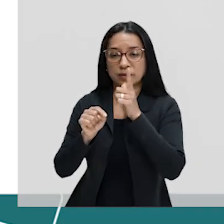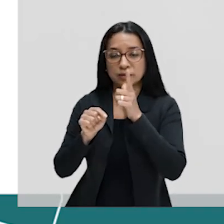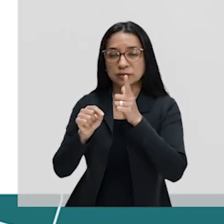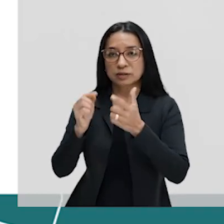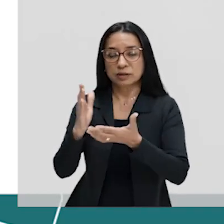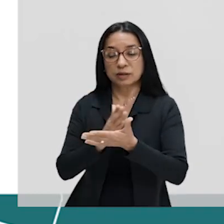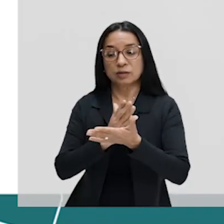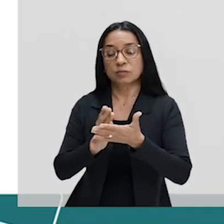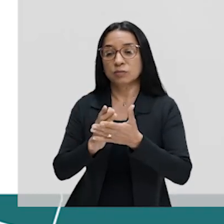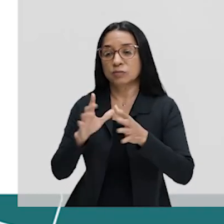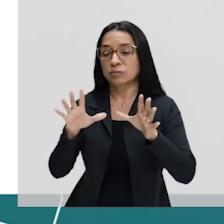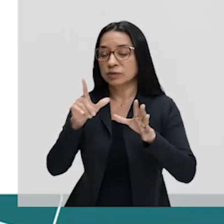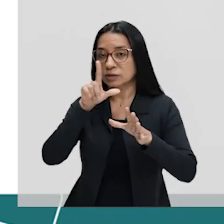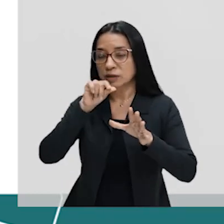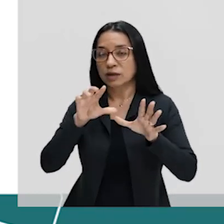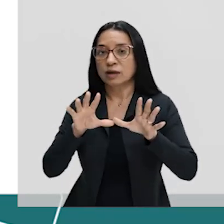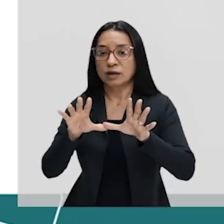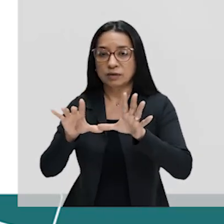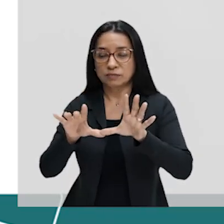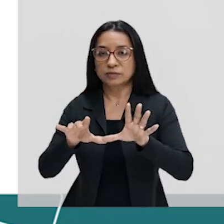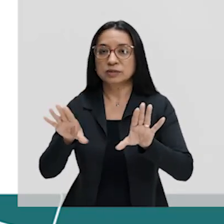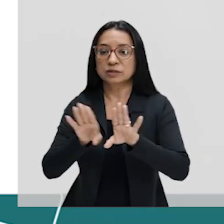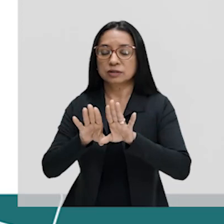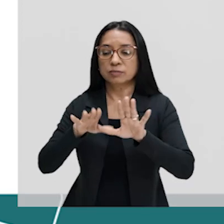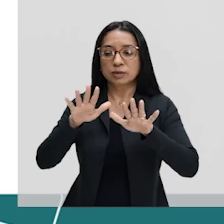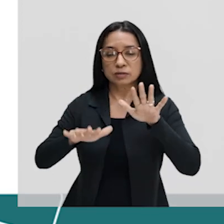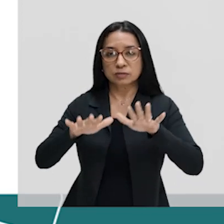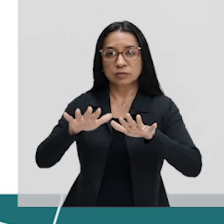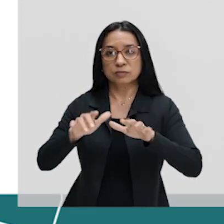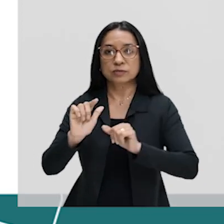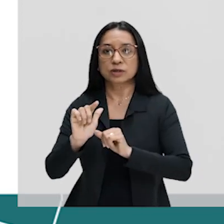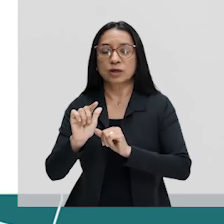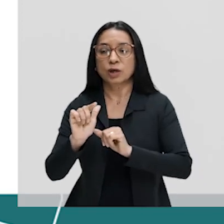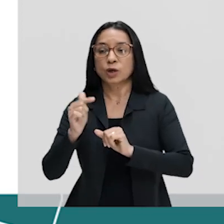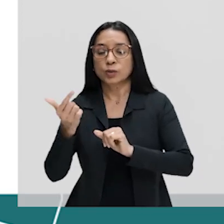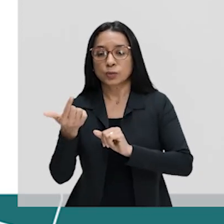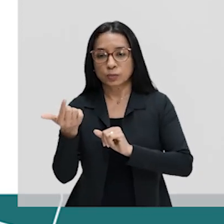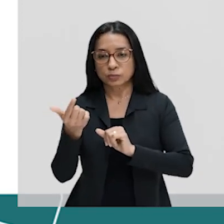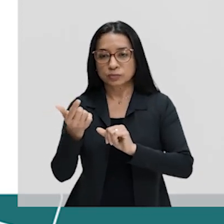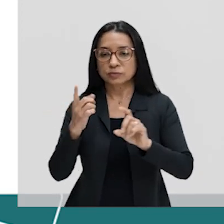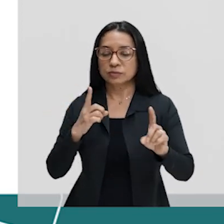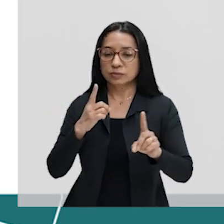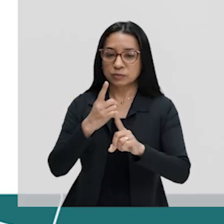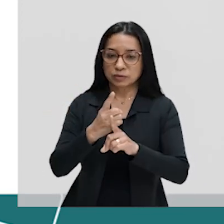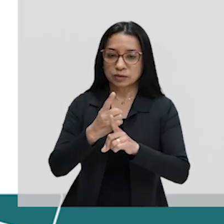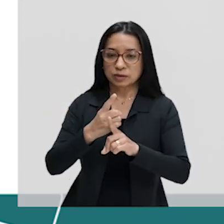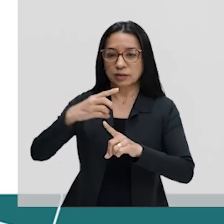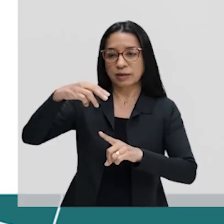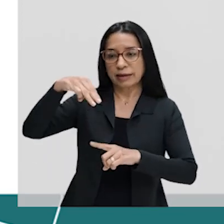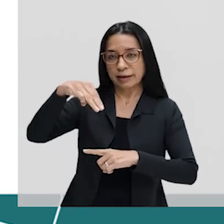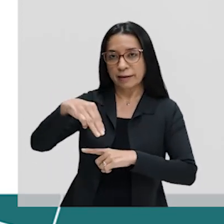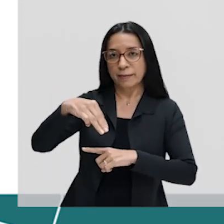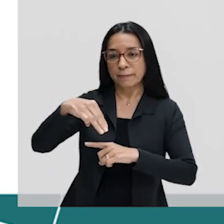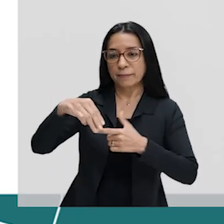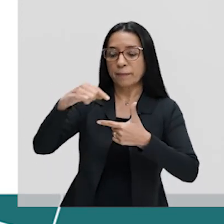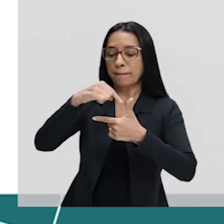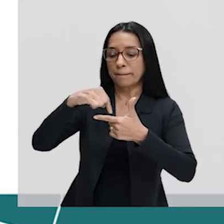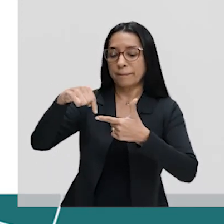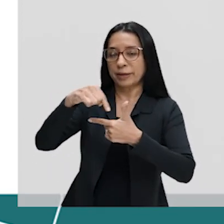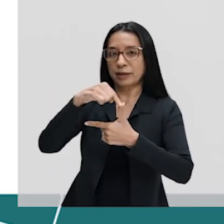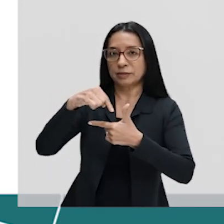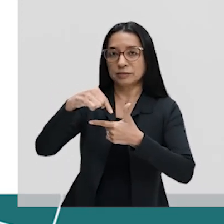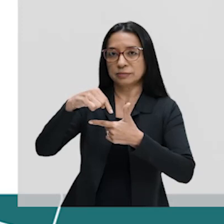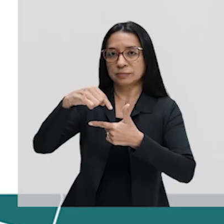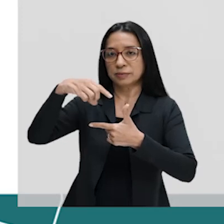tipo de órgão copulatório, que nós chamamos de hemipênis, tá?